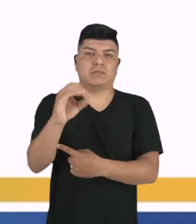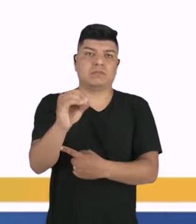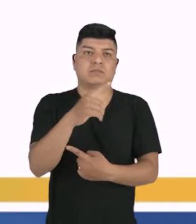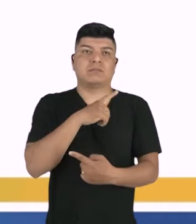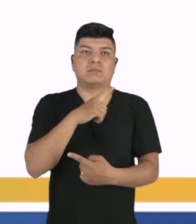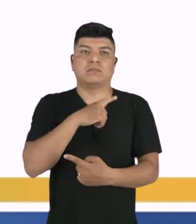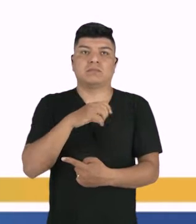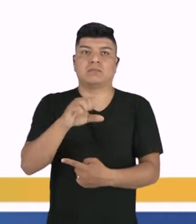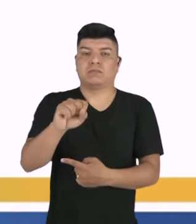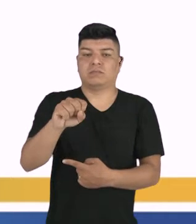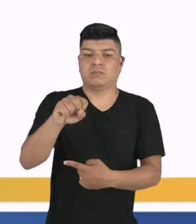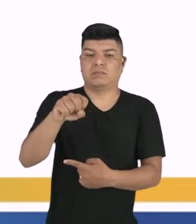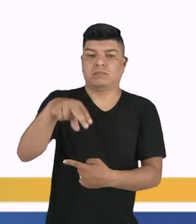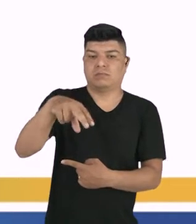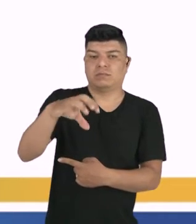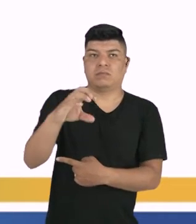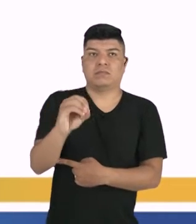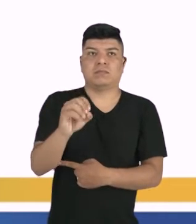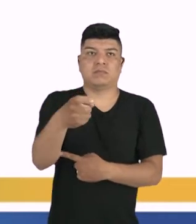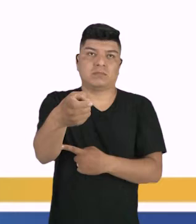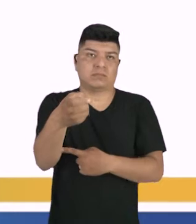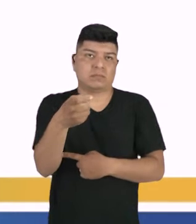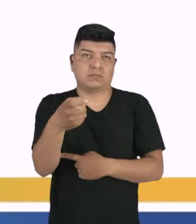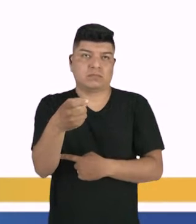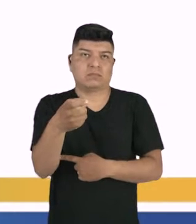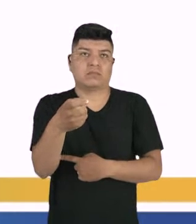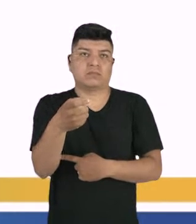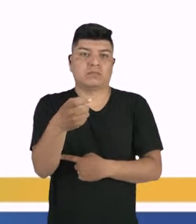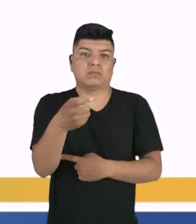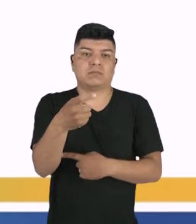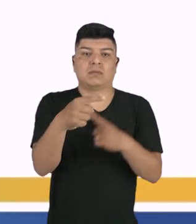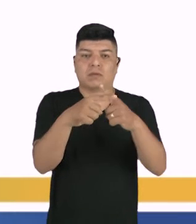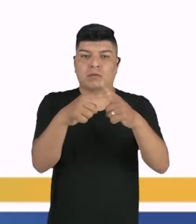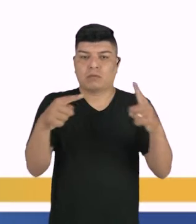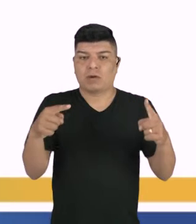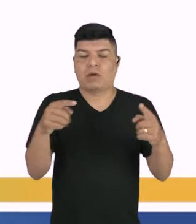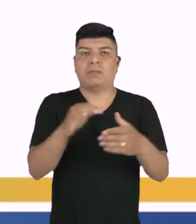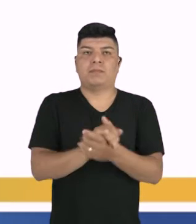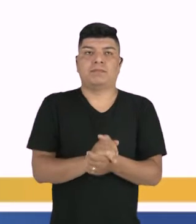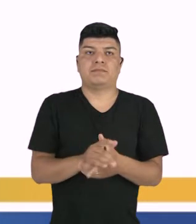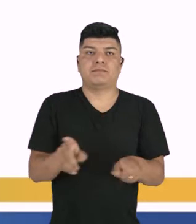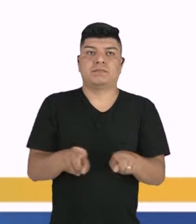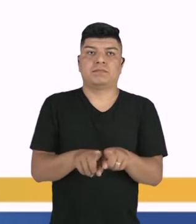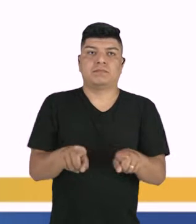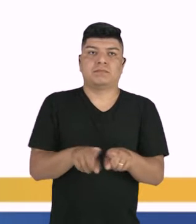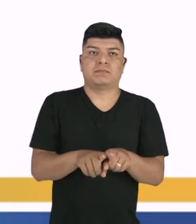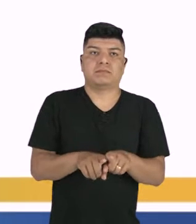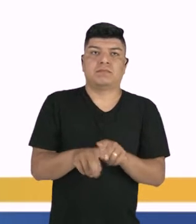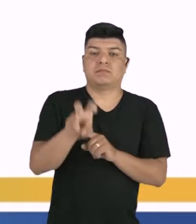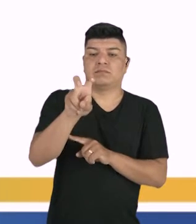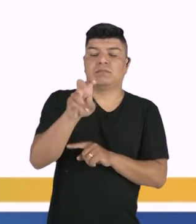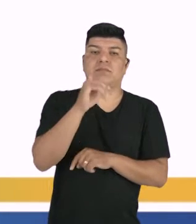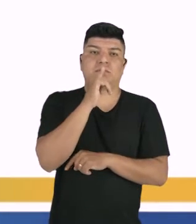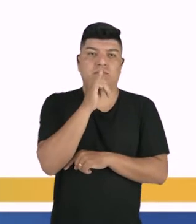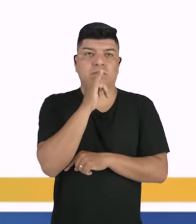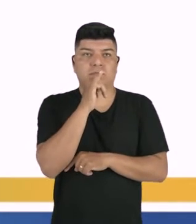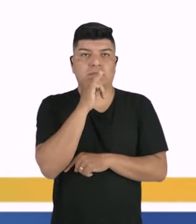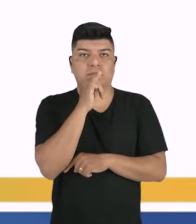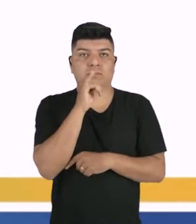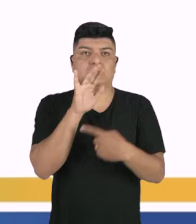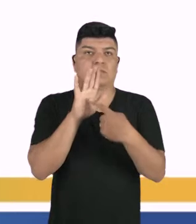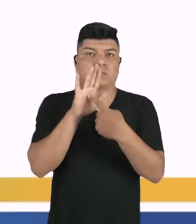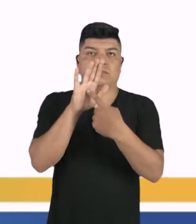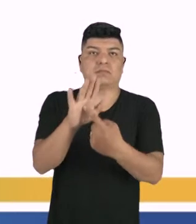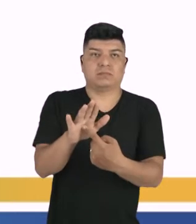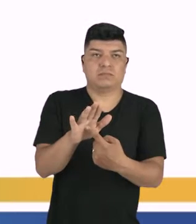temos aí seno de x igual a meio, é uma equação, né, trigonométrica. E aí temos 5 exemplos que ilustram